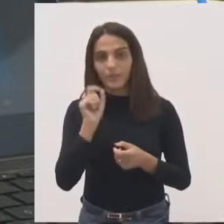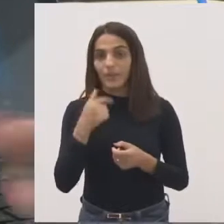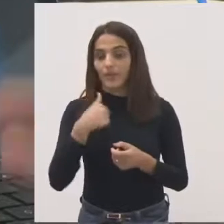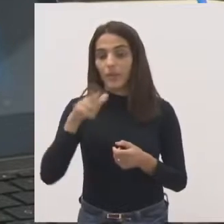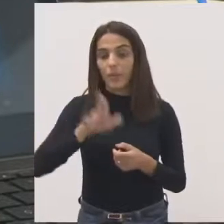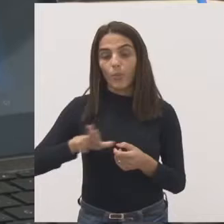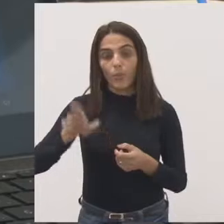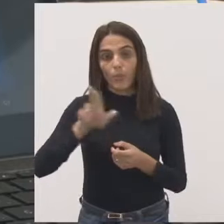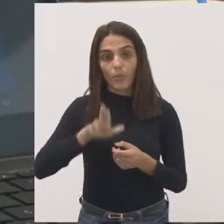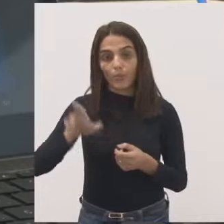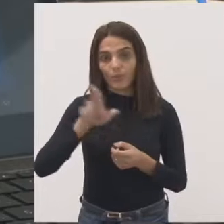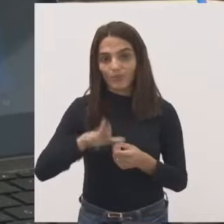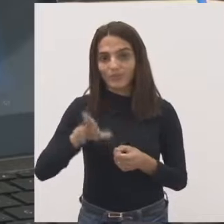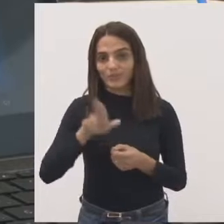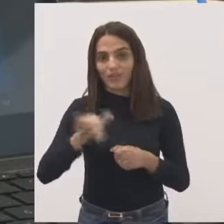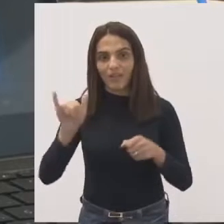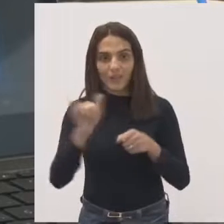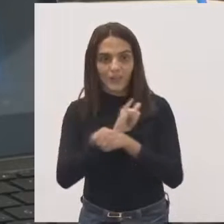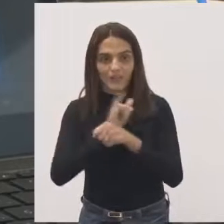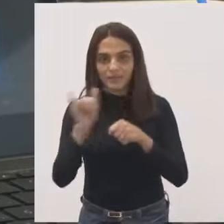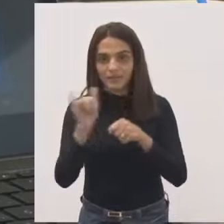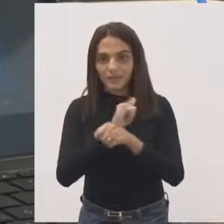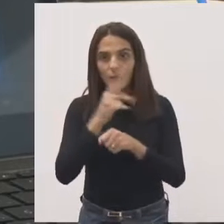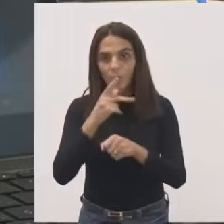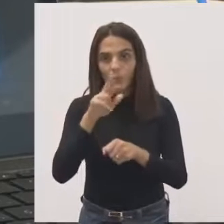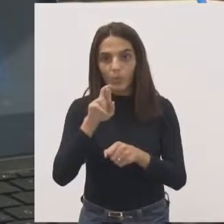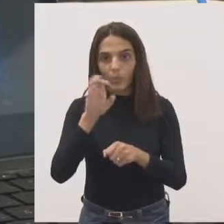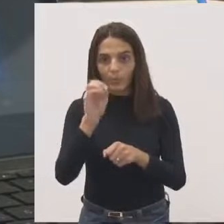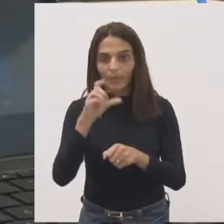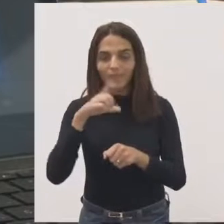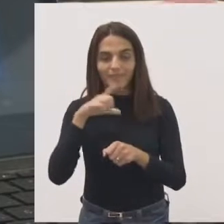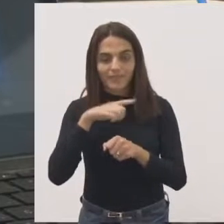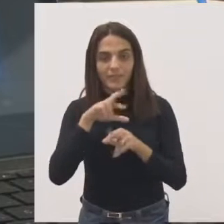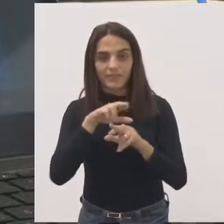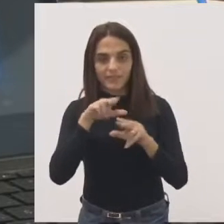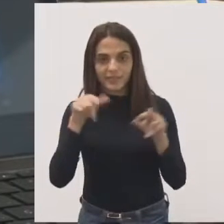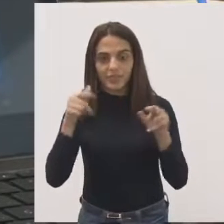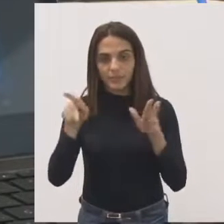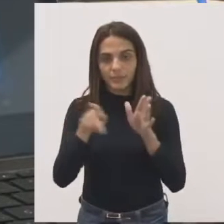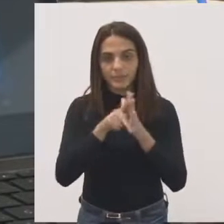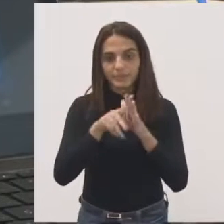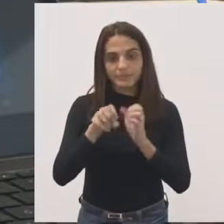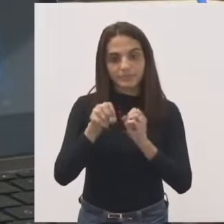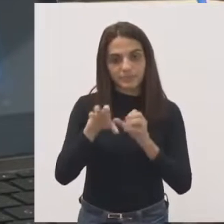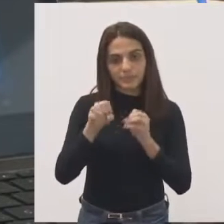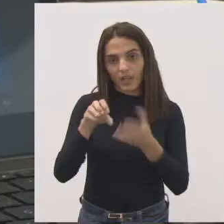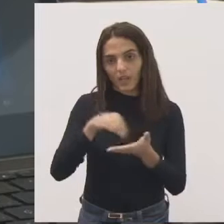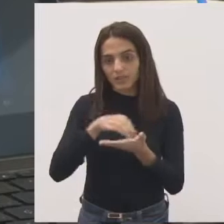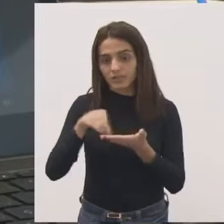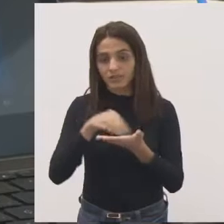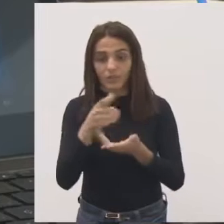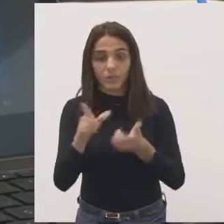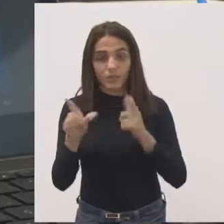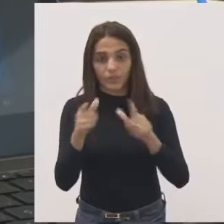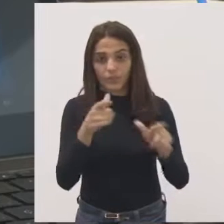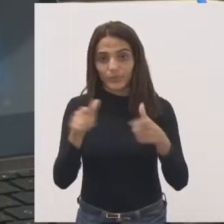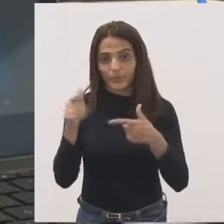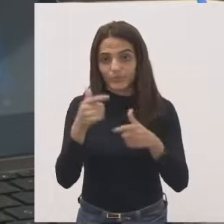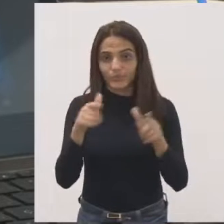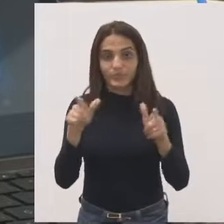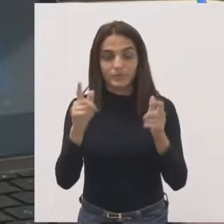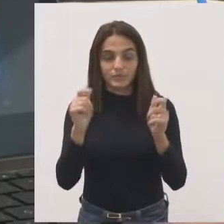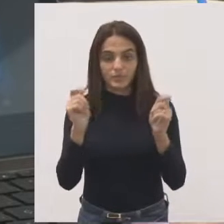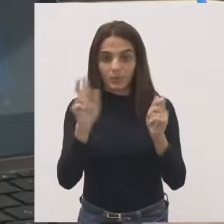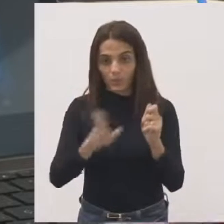usa os recursos que tem no Pro, tá? Sim. O Pro tem muita coisa que nós mesmos da educação, pode ser que outras secretarias usem, mas a gente da educação não usa,